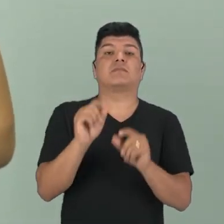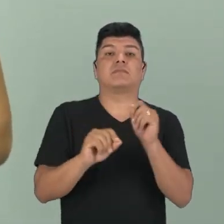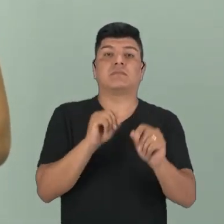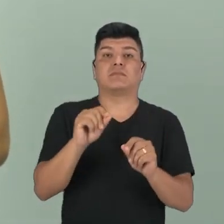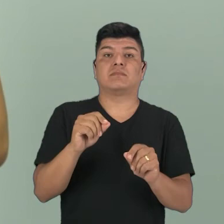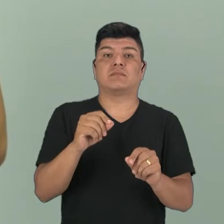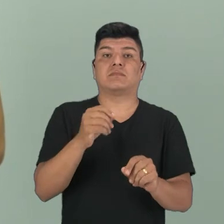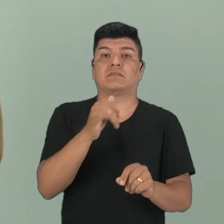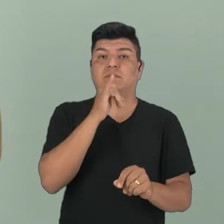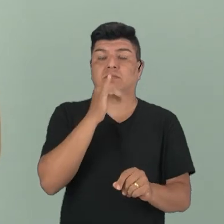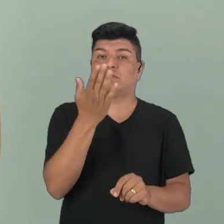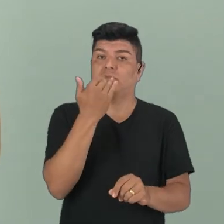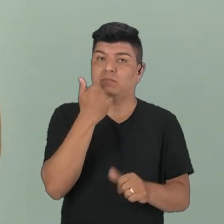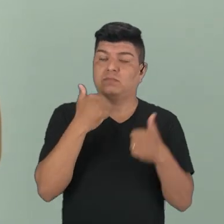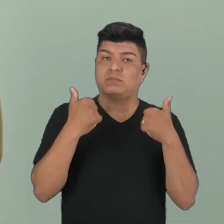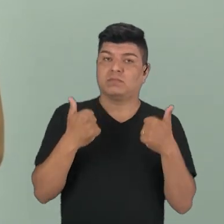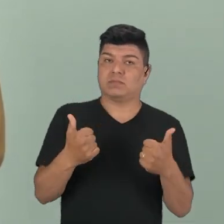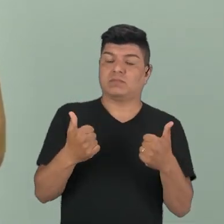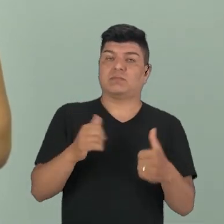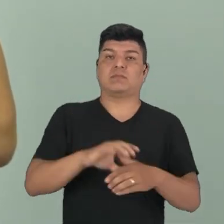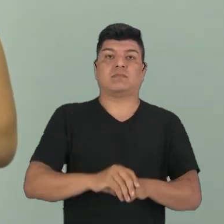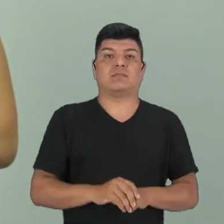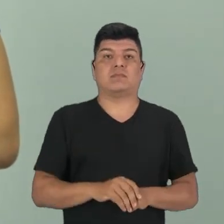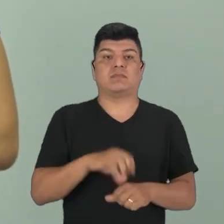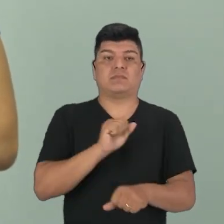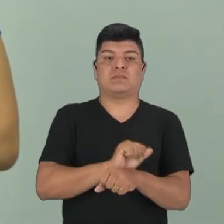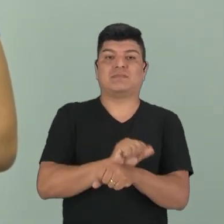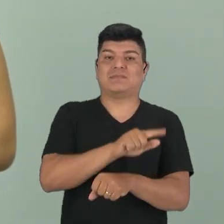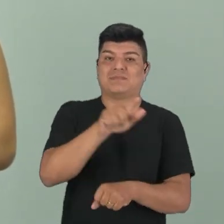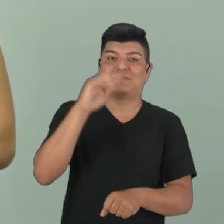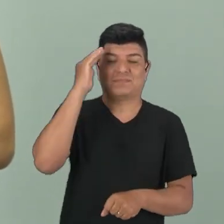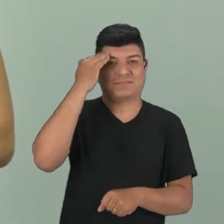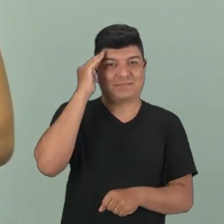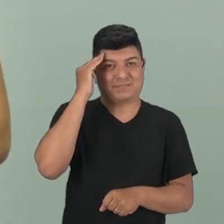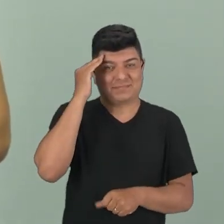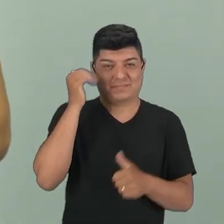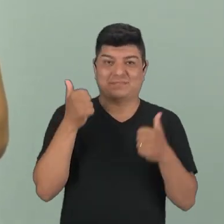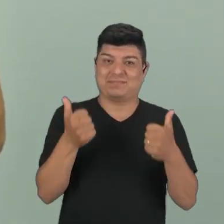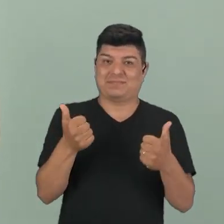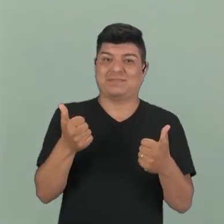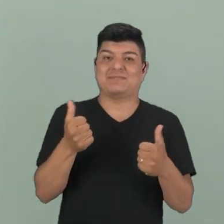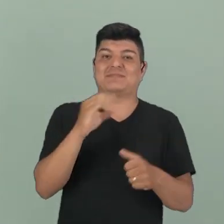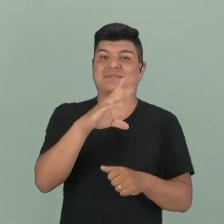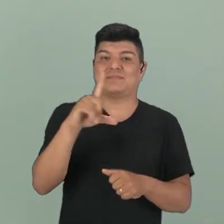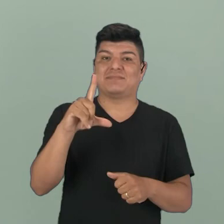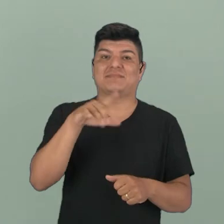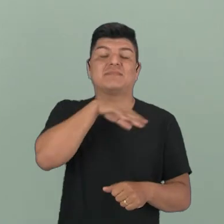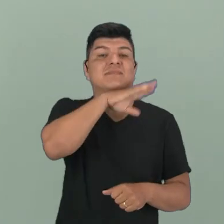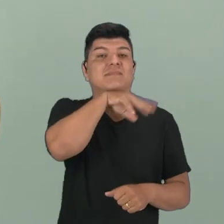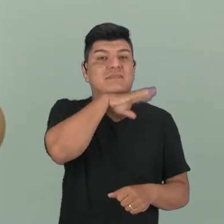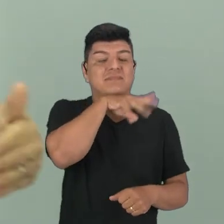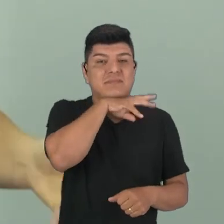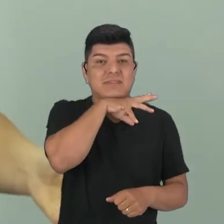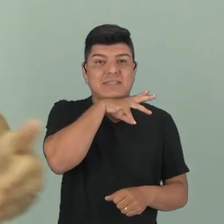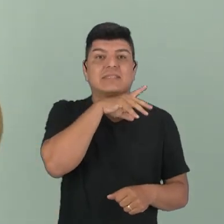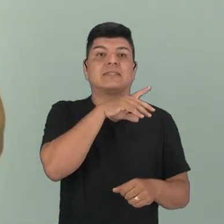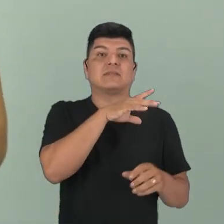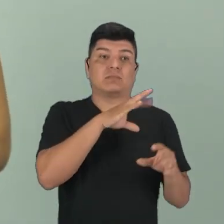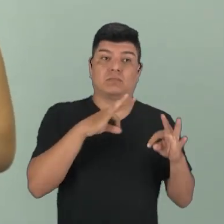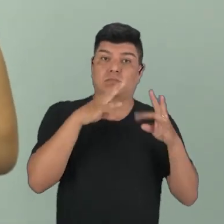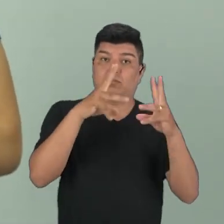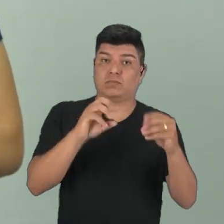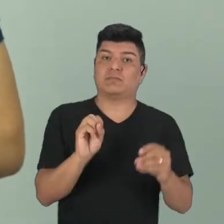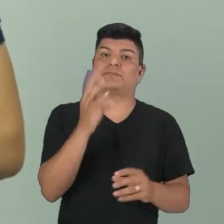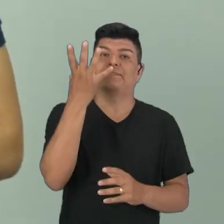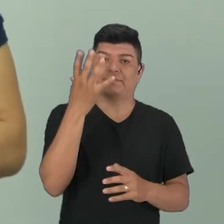com o nosso tipo de alimentação Tá bom eu espero que você ter compreende Oi essa classificação dos animais Essa ordem